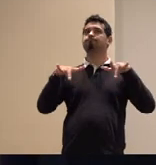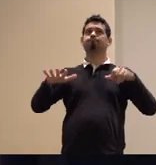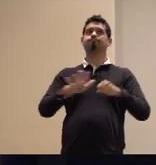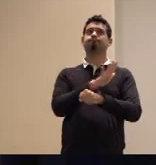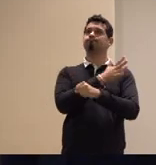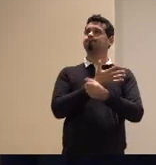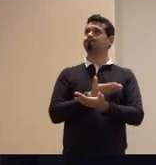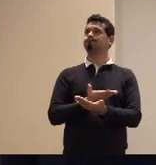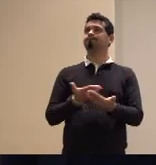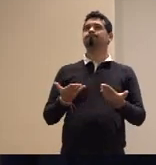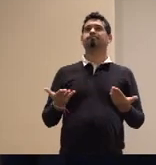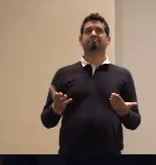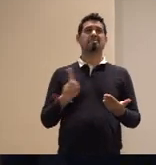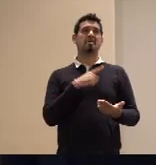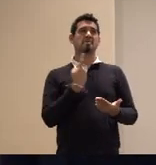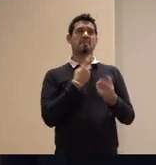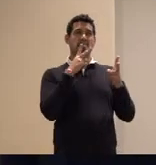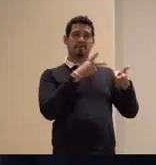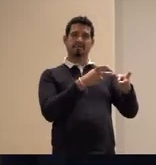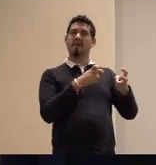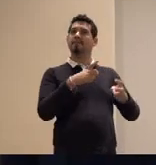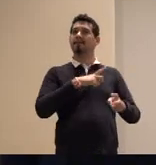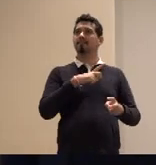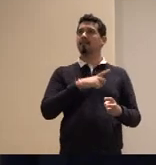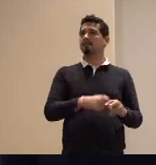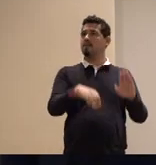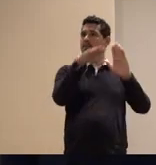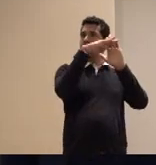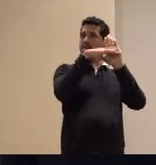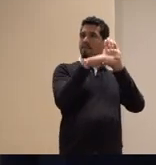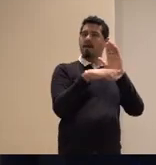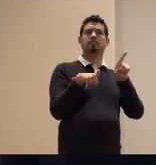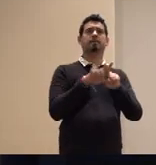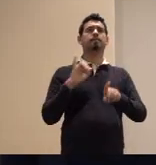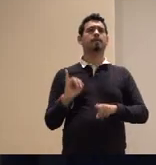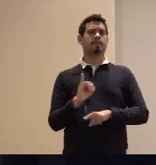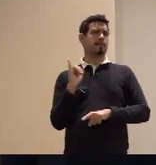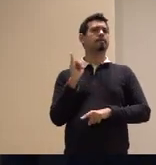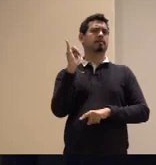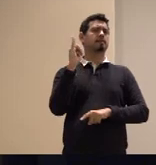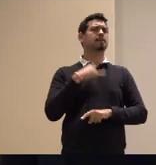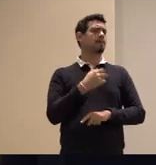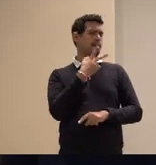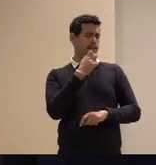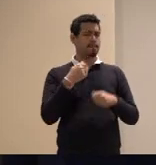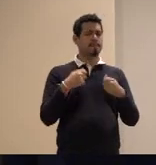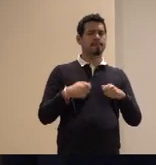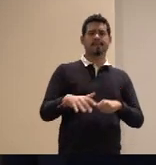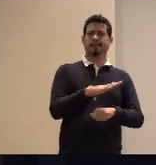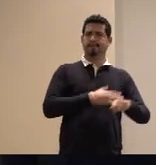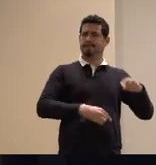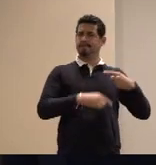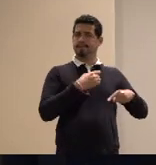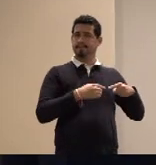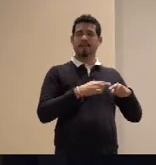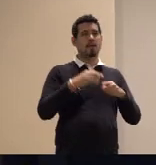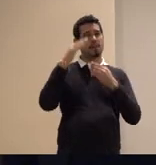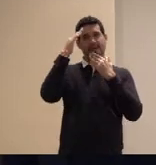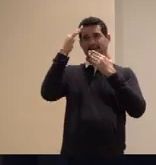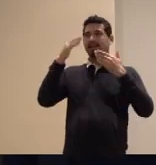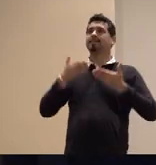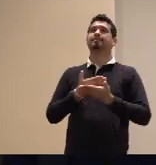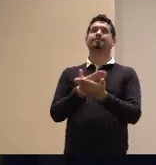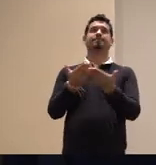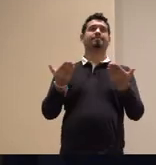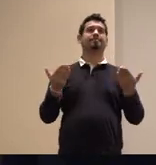jeito, a gente vê que ainda é uma pauta tão importante que carece de espaços de discussão. Obrigado a vocês